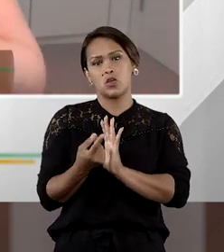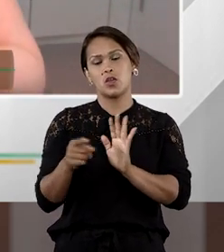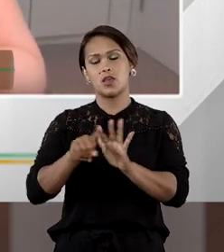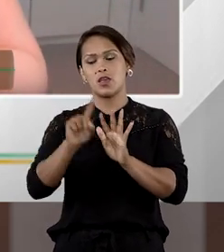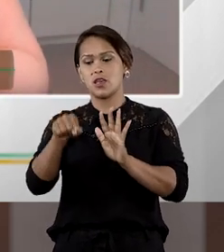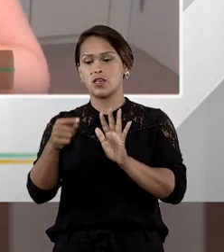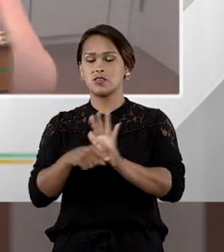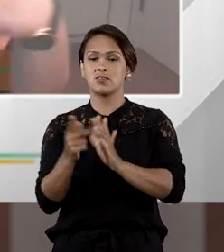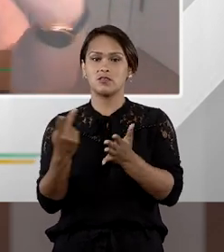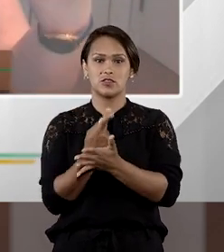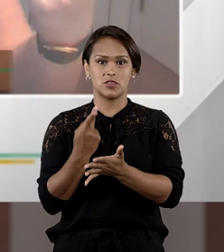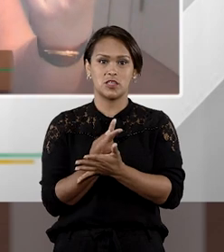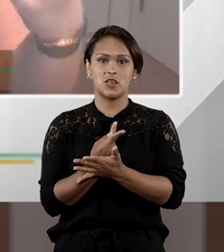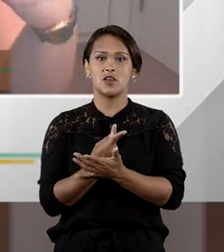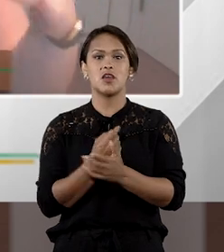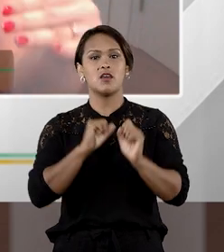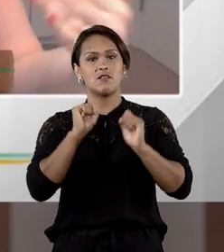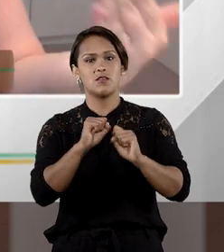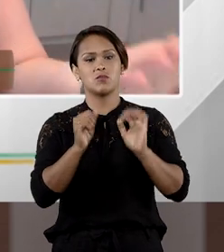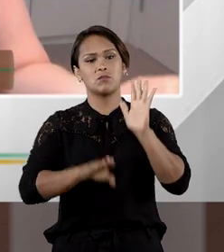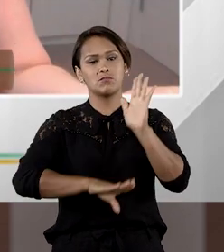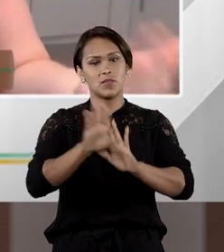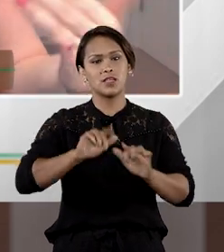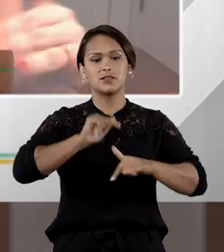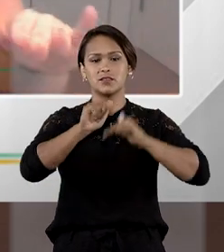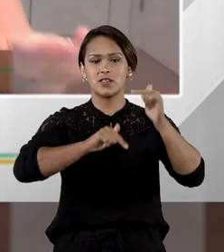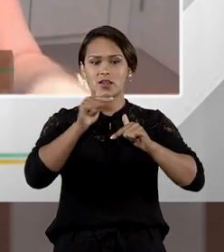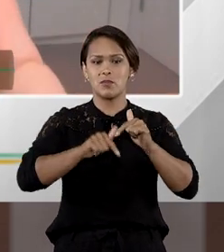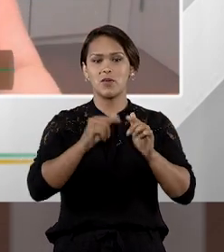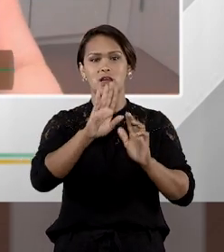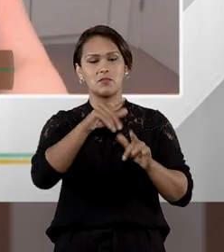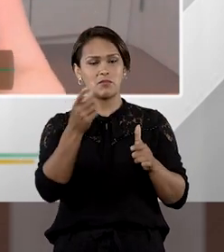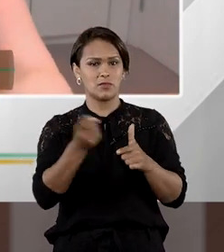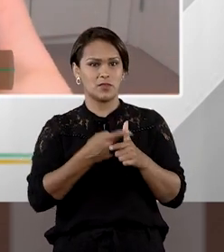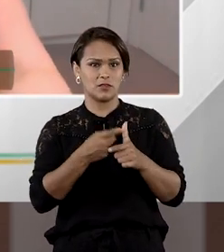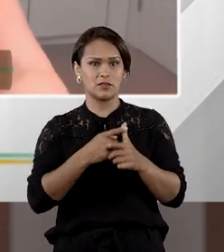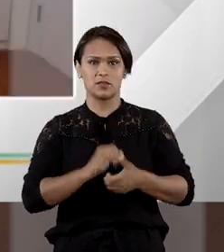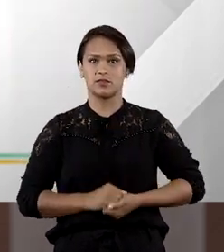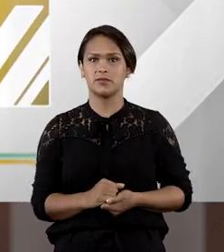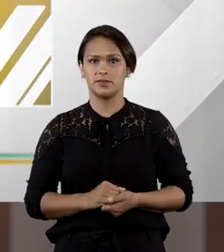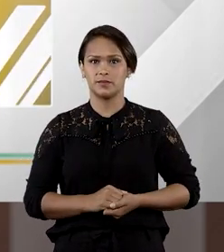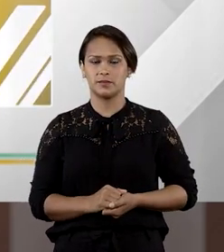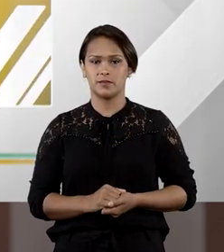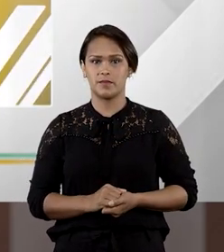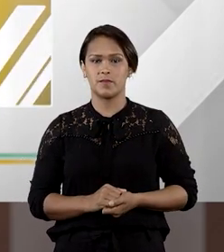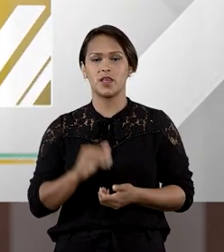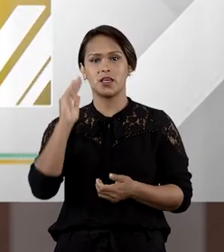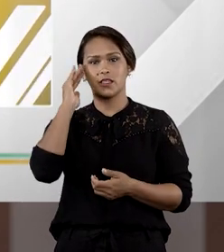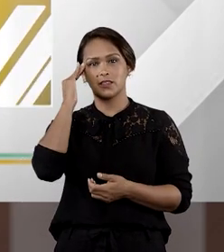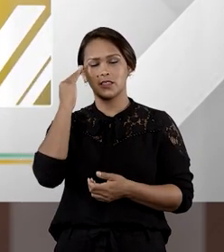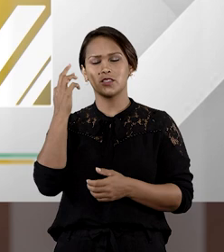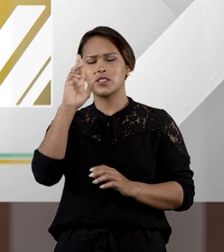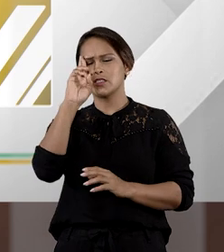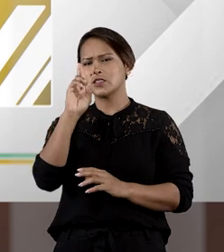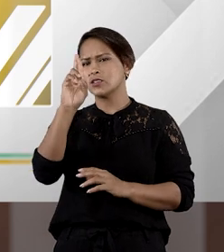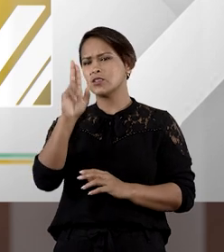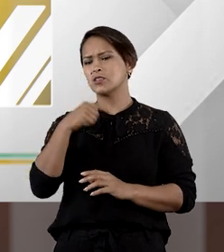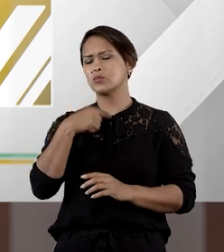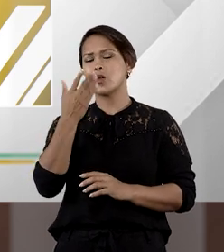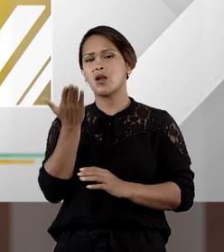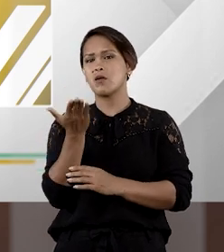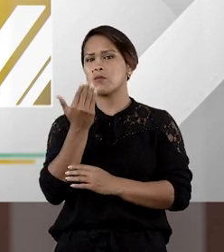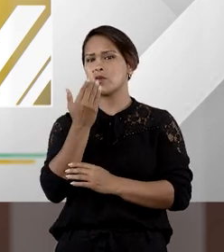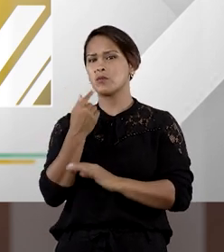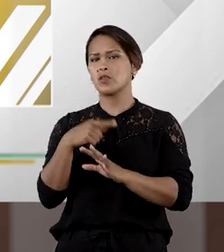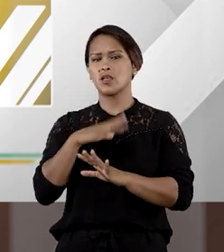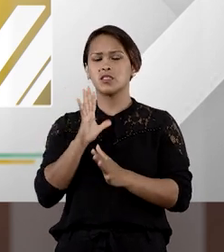em caso de inadimplência, vai poder dar mais trabalho para a parte credora. Entendi. E se o responsável pelo